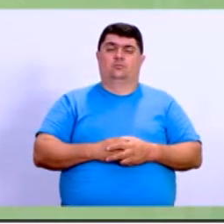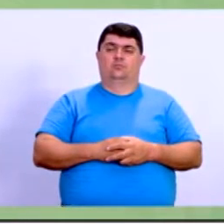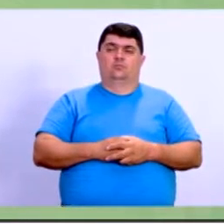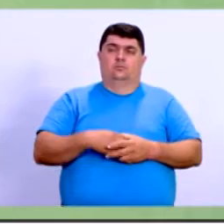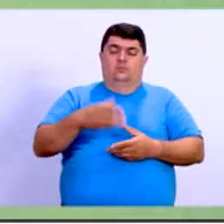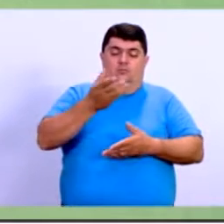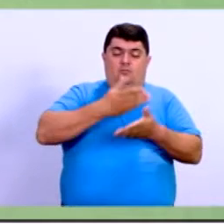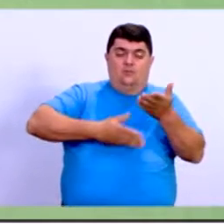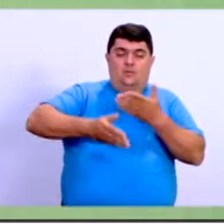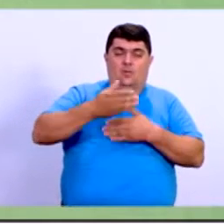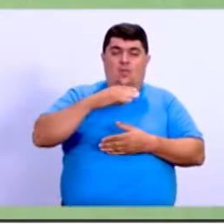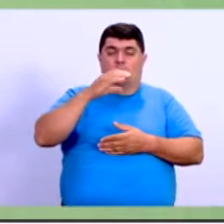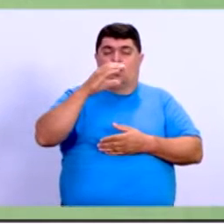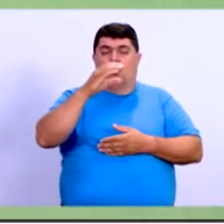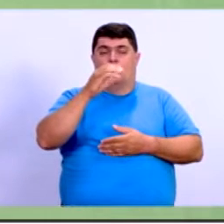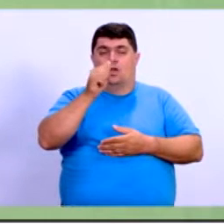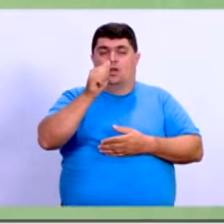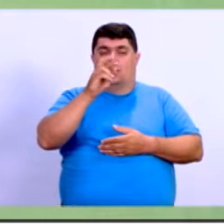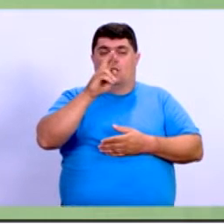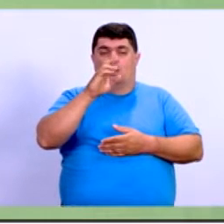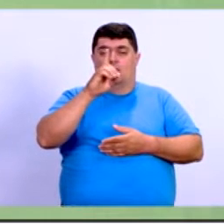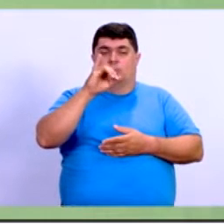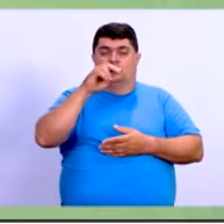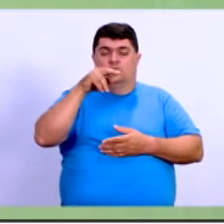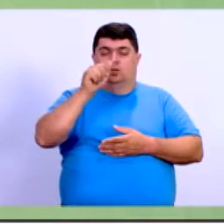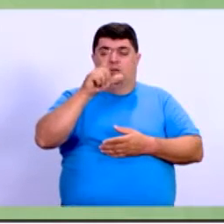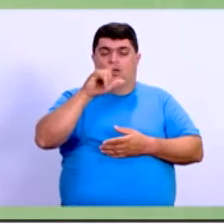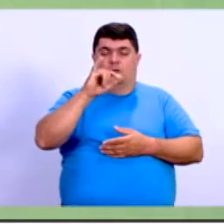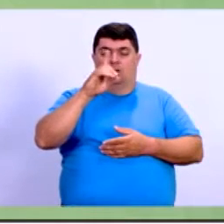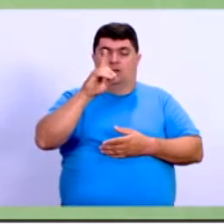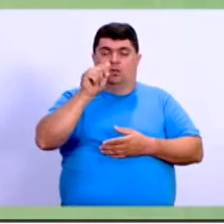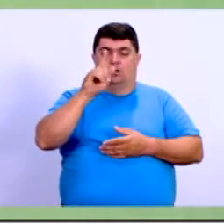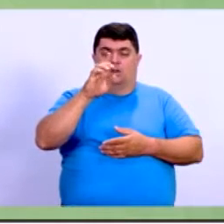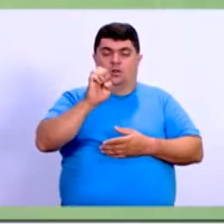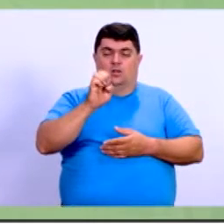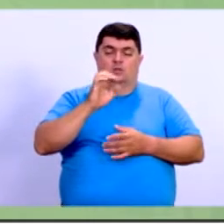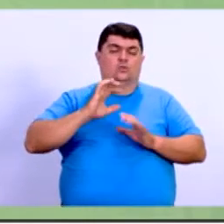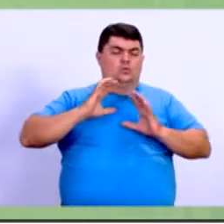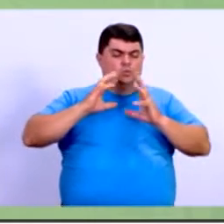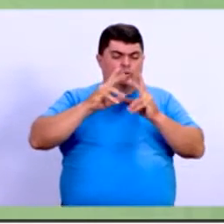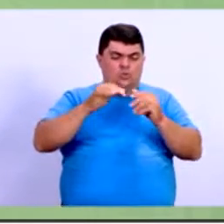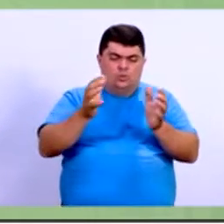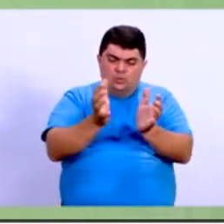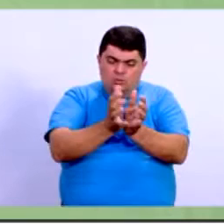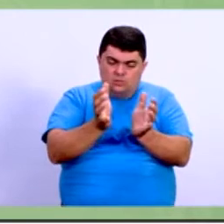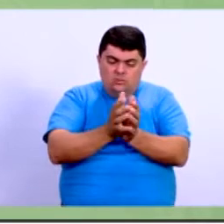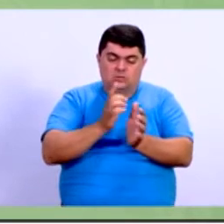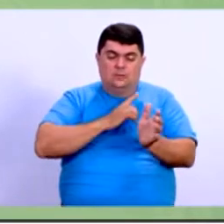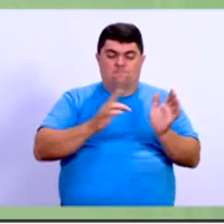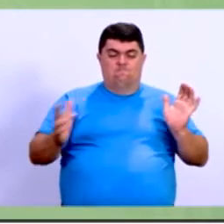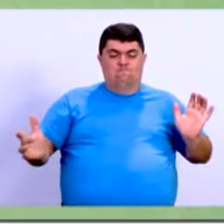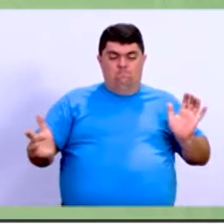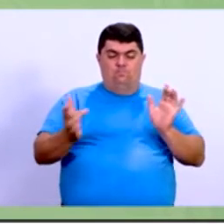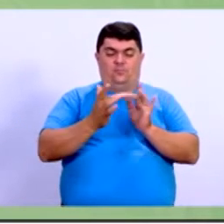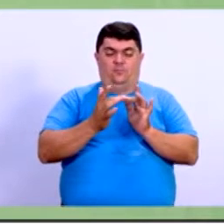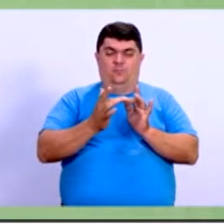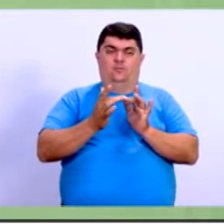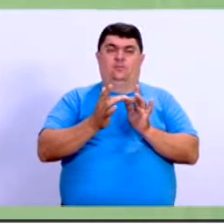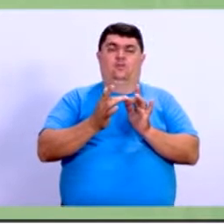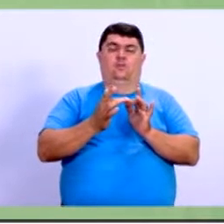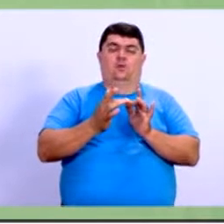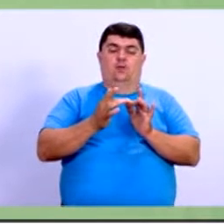Relacionamento, cardinalidade. O que é a cardinalidade? Todas as classes, elas fazem relação. Então, relacionamento é como